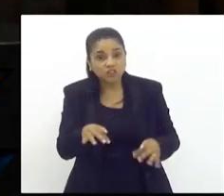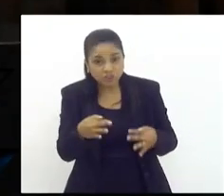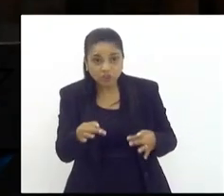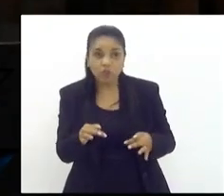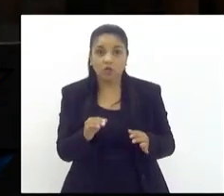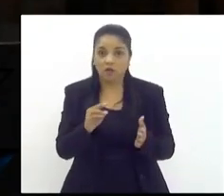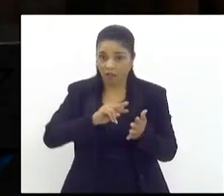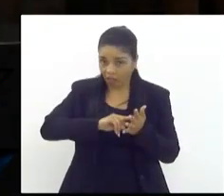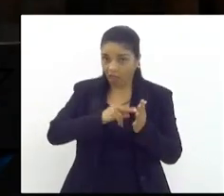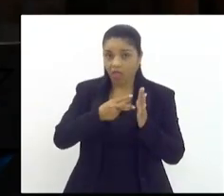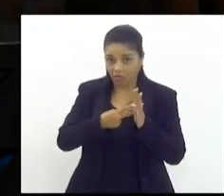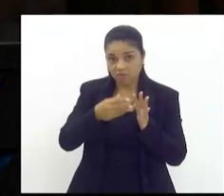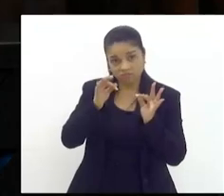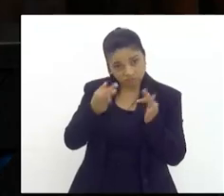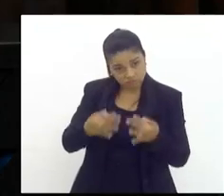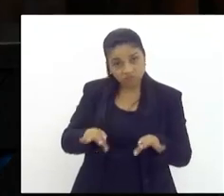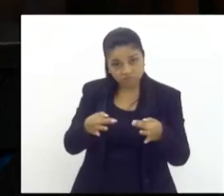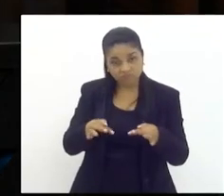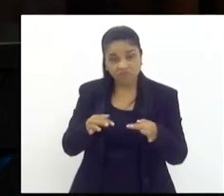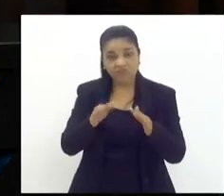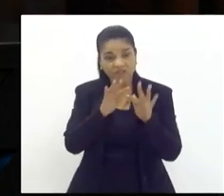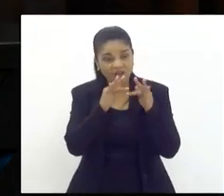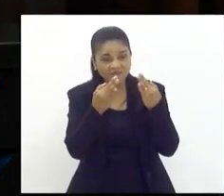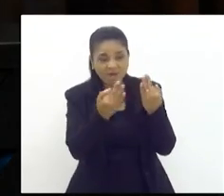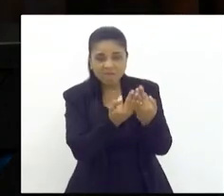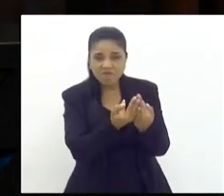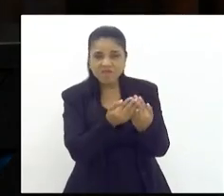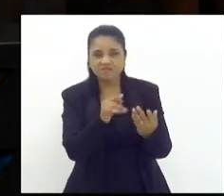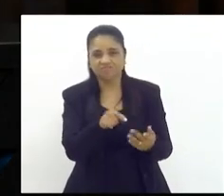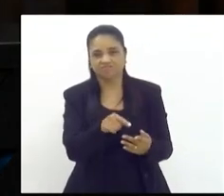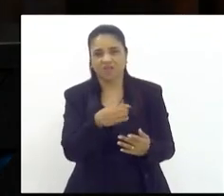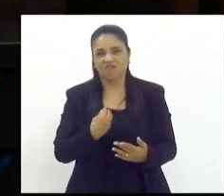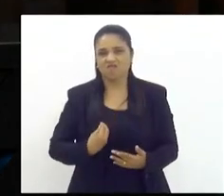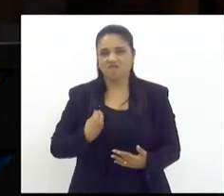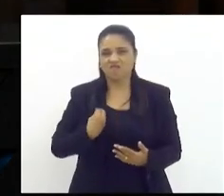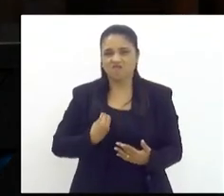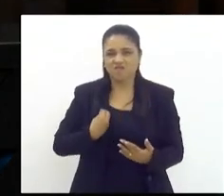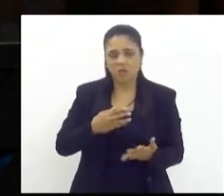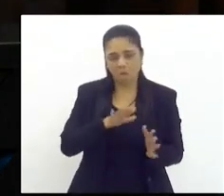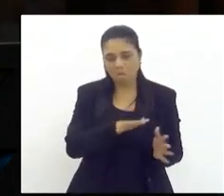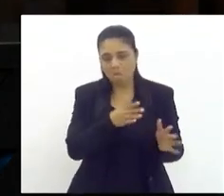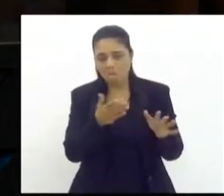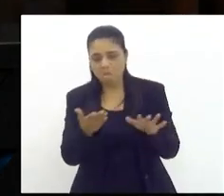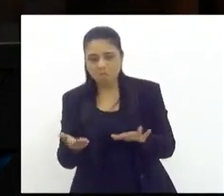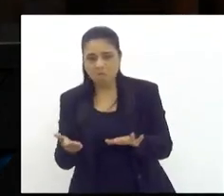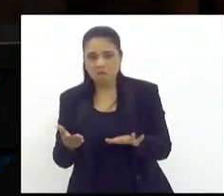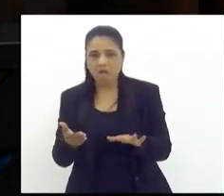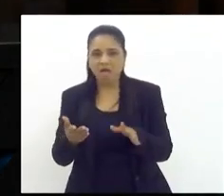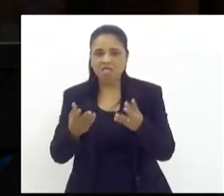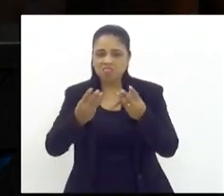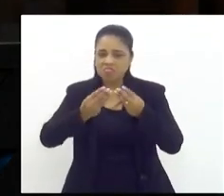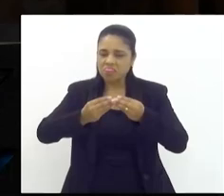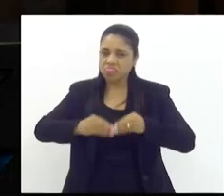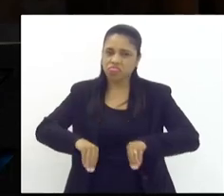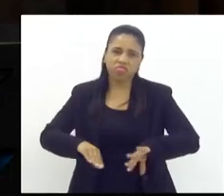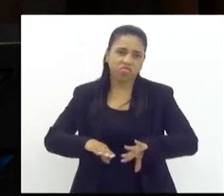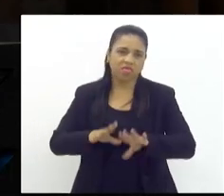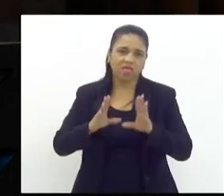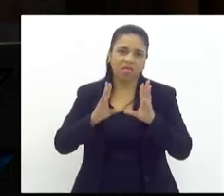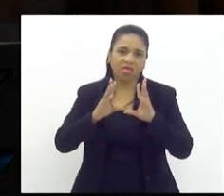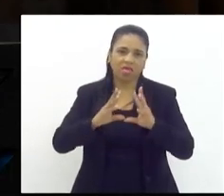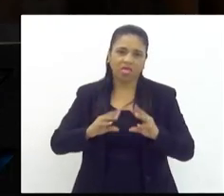essas famílias estão enlutadas estão devastadas estraçalhadas